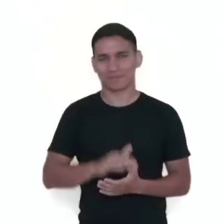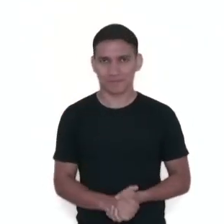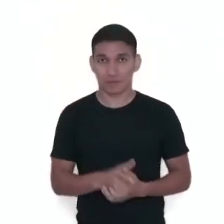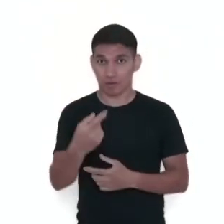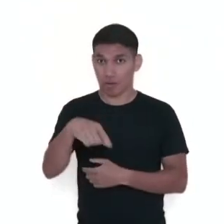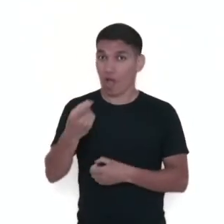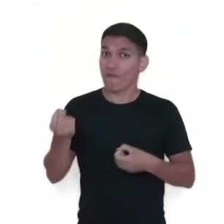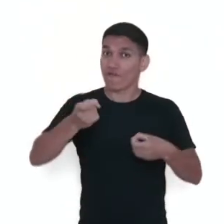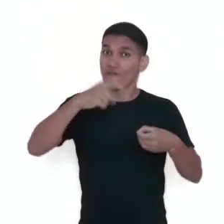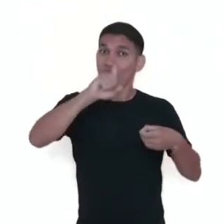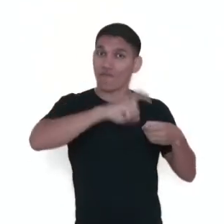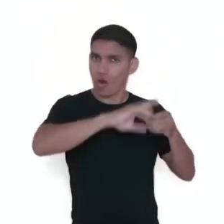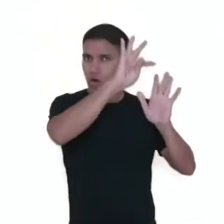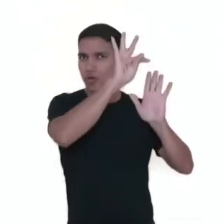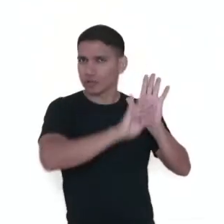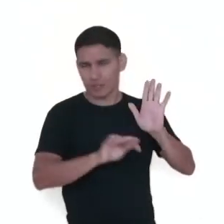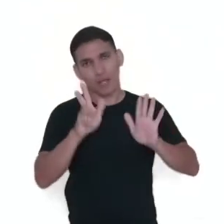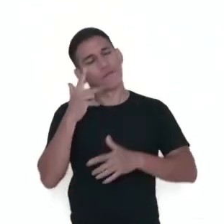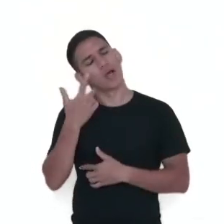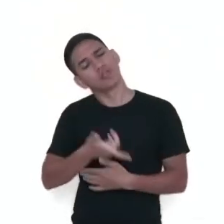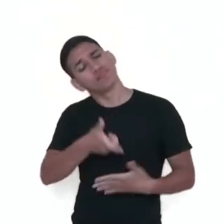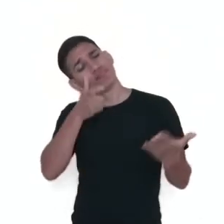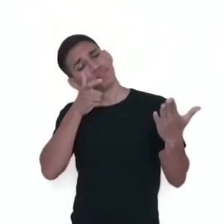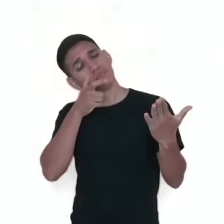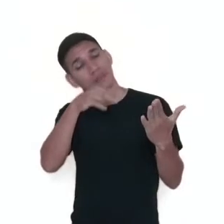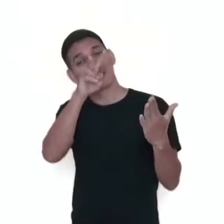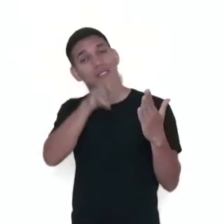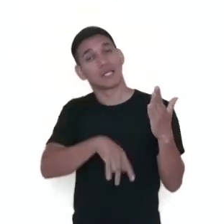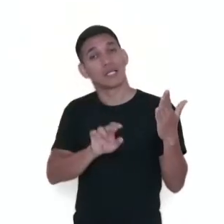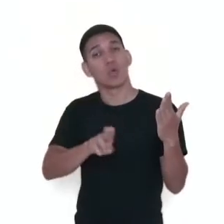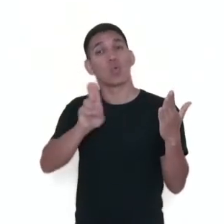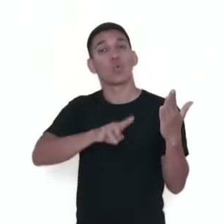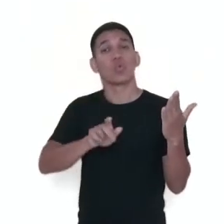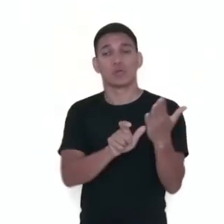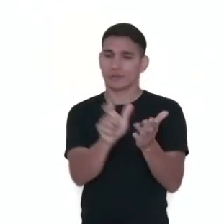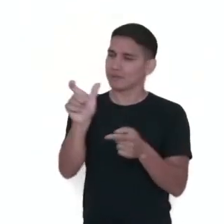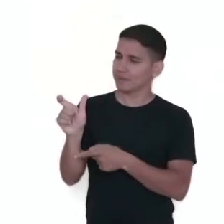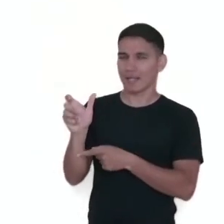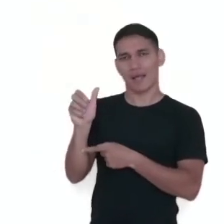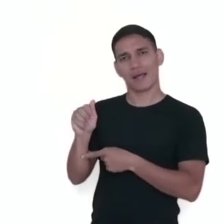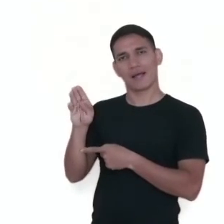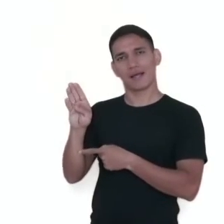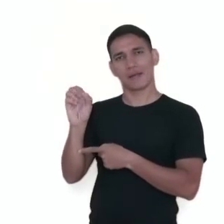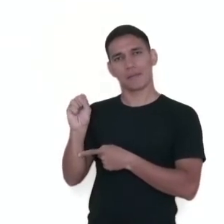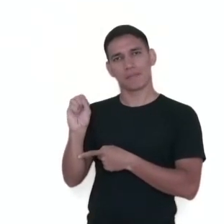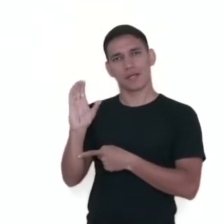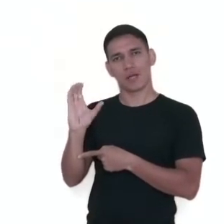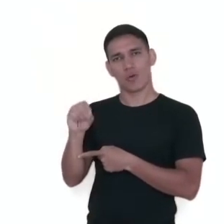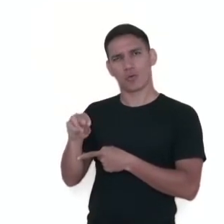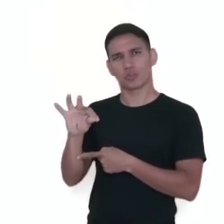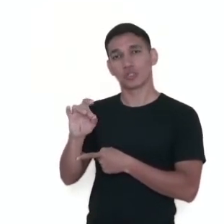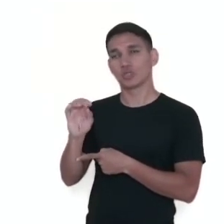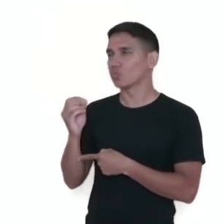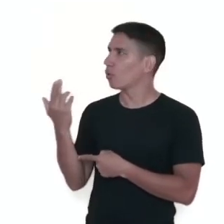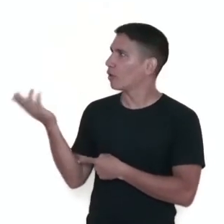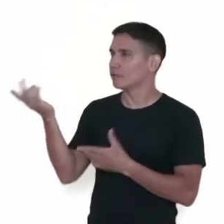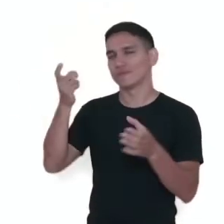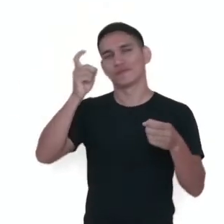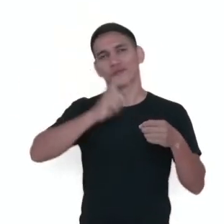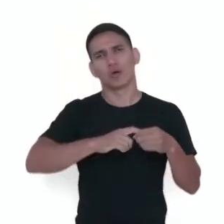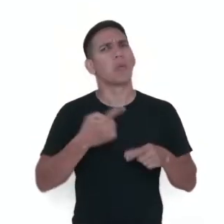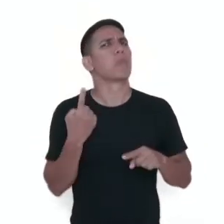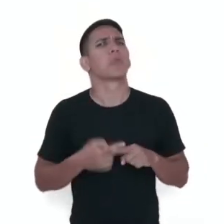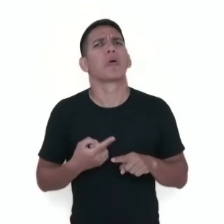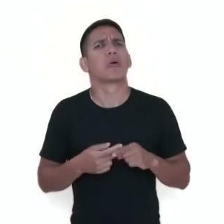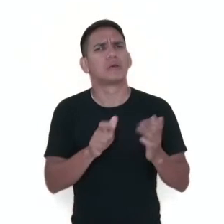vai voltar ao texto e vai observar o emprego da palavra abscôndito. Vamos voltar lá? Por que essa palavra ela